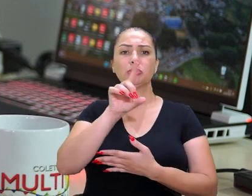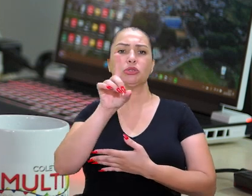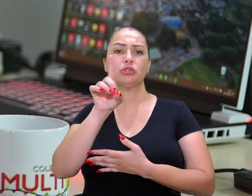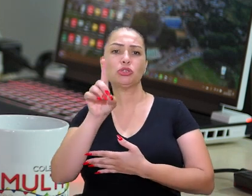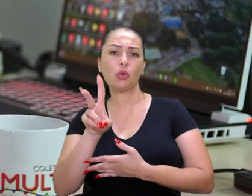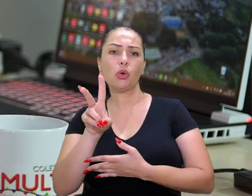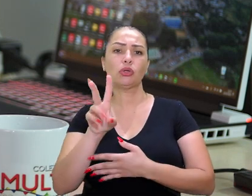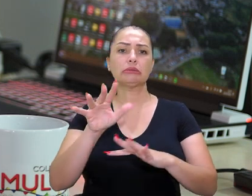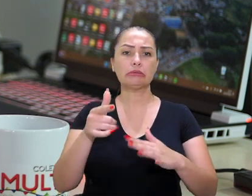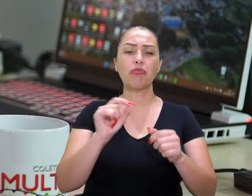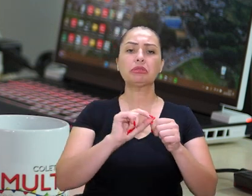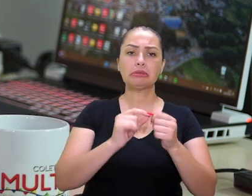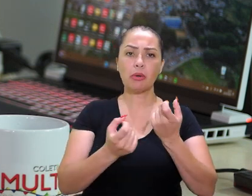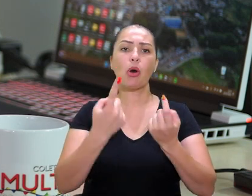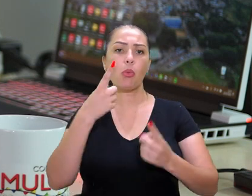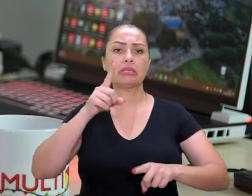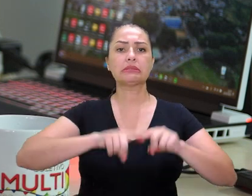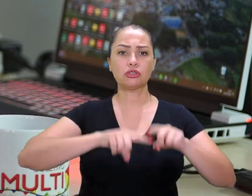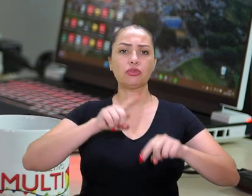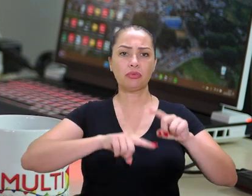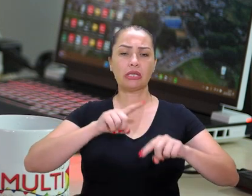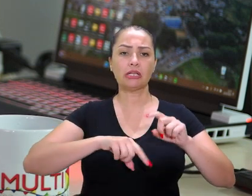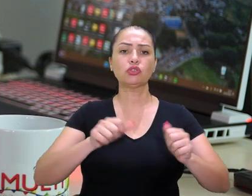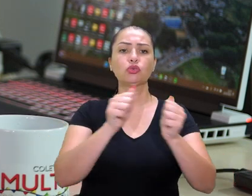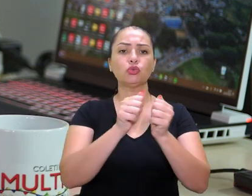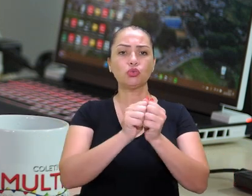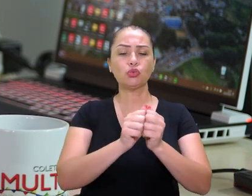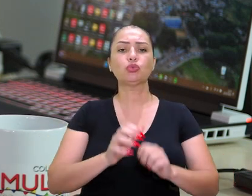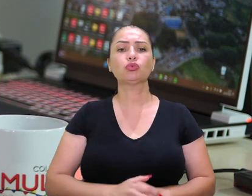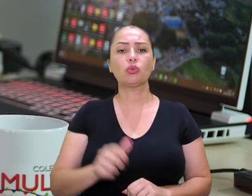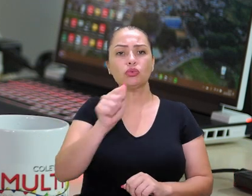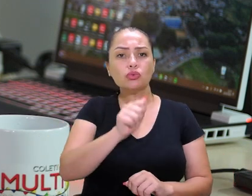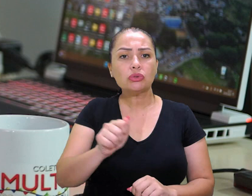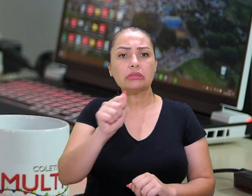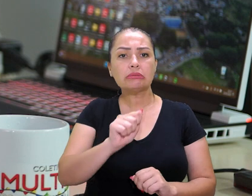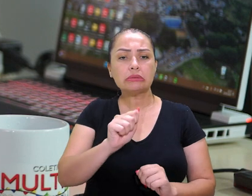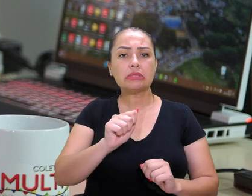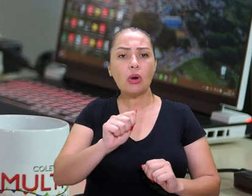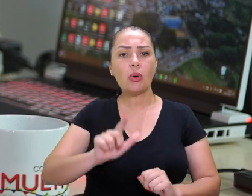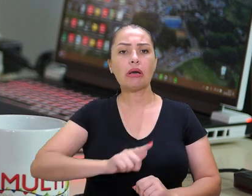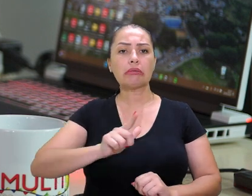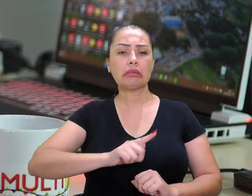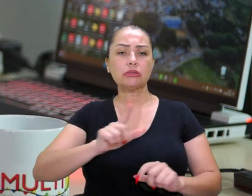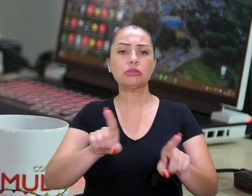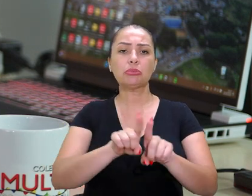conseguiu realizar algumas atividades, né, com a Sociedade Literária, com alguns espetáculos de teatro que foram desenvolvidos